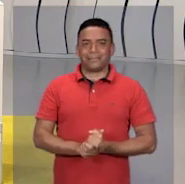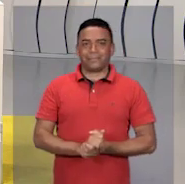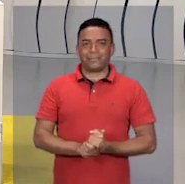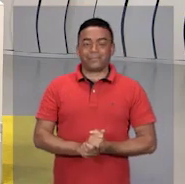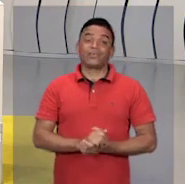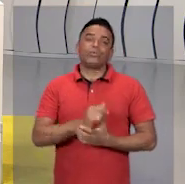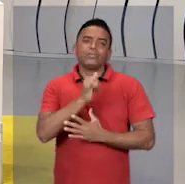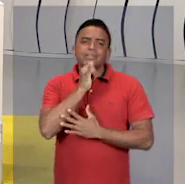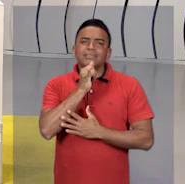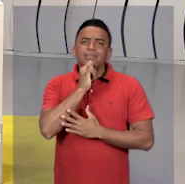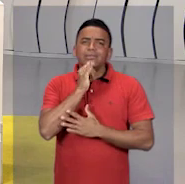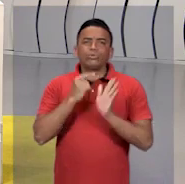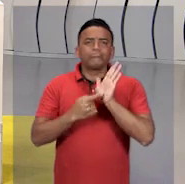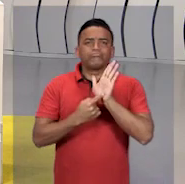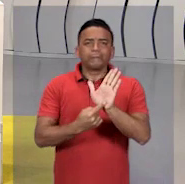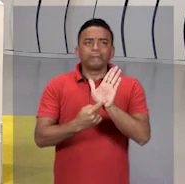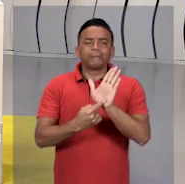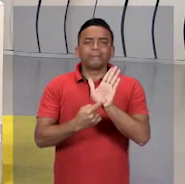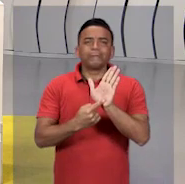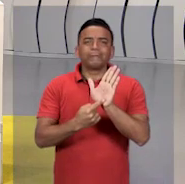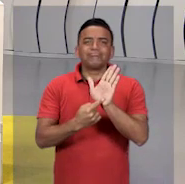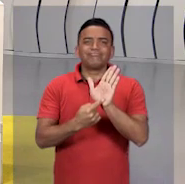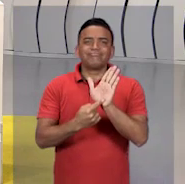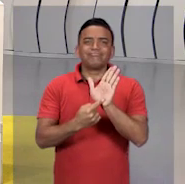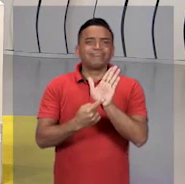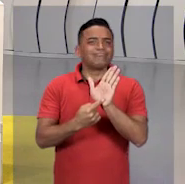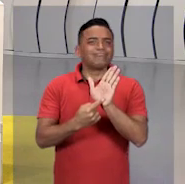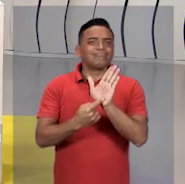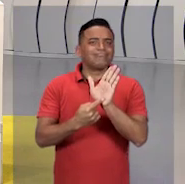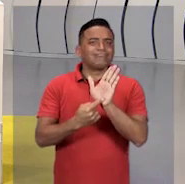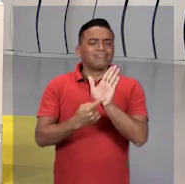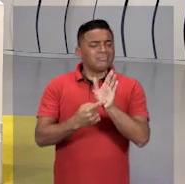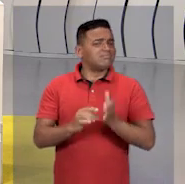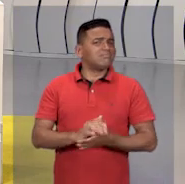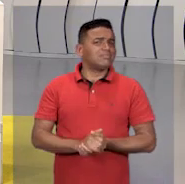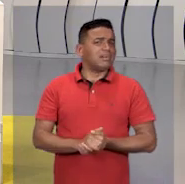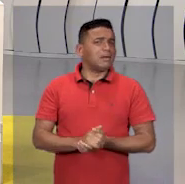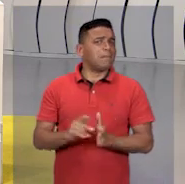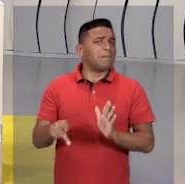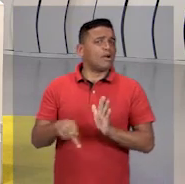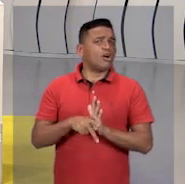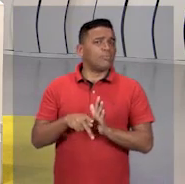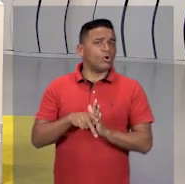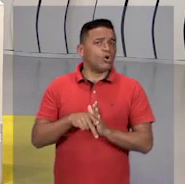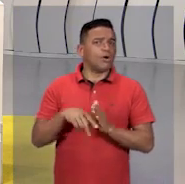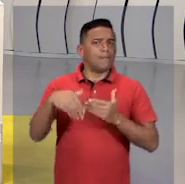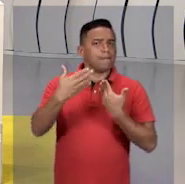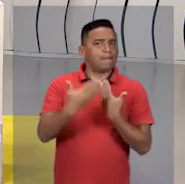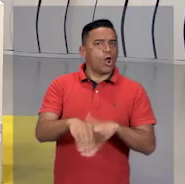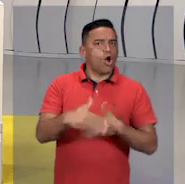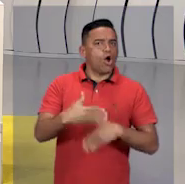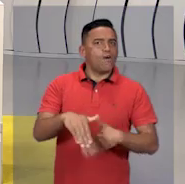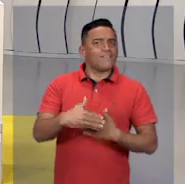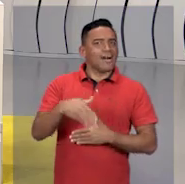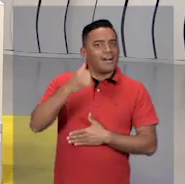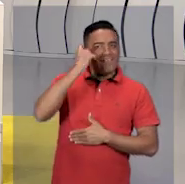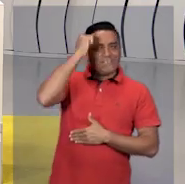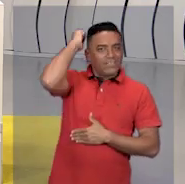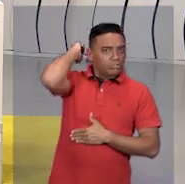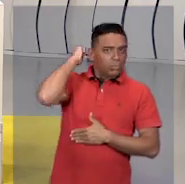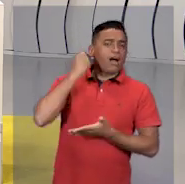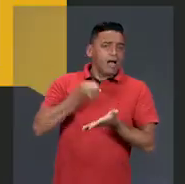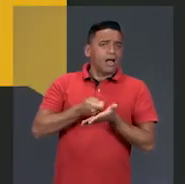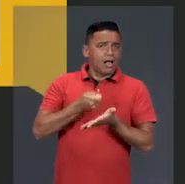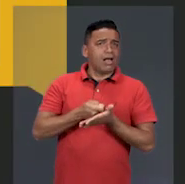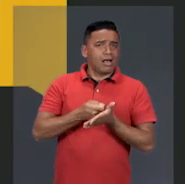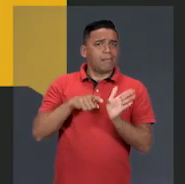O exemplo que eu trouxe foi de um exemplo que caiu no vestibular. Então, vamos prestar um pouquinho de atenção